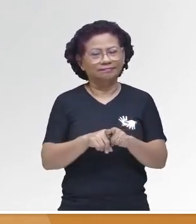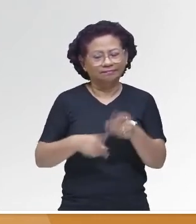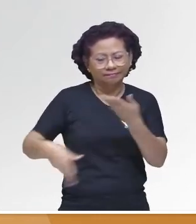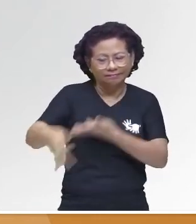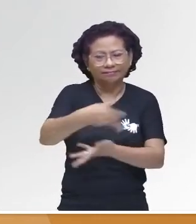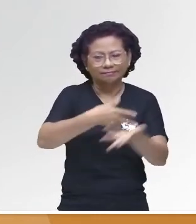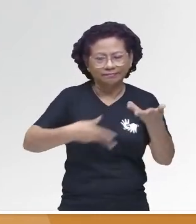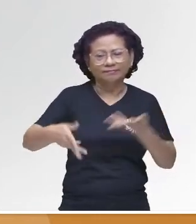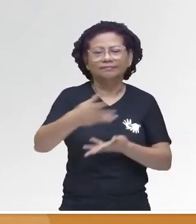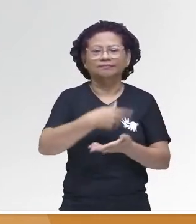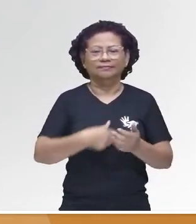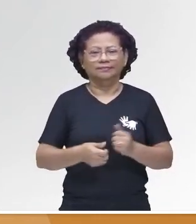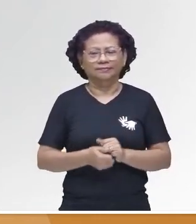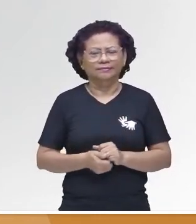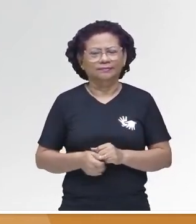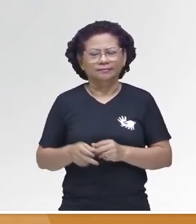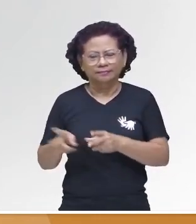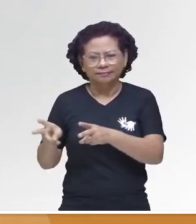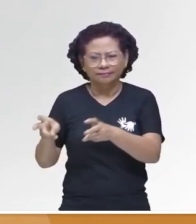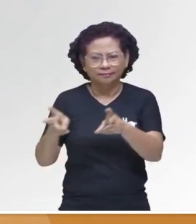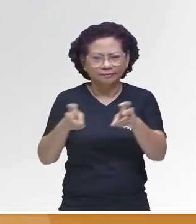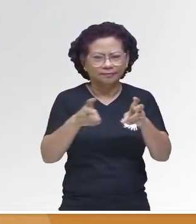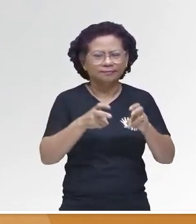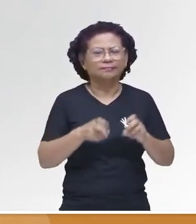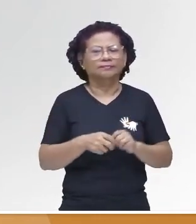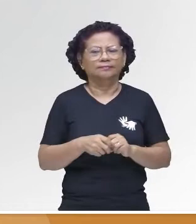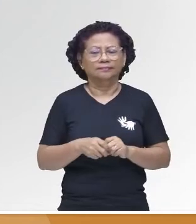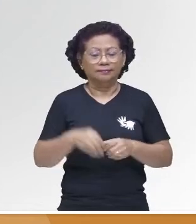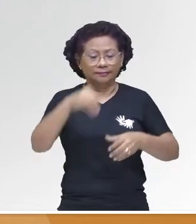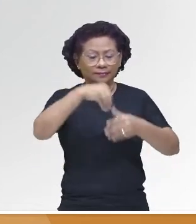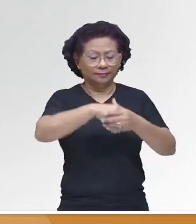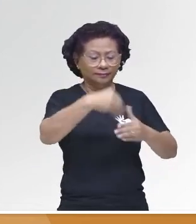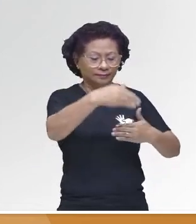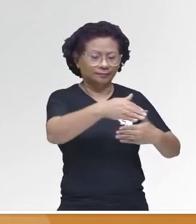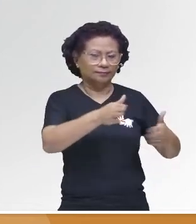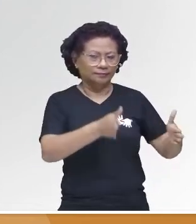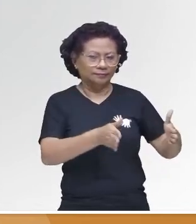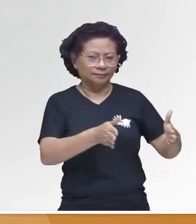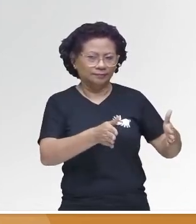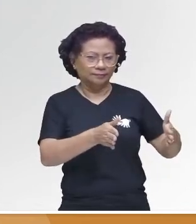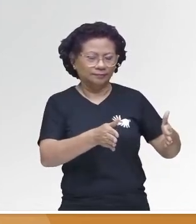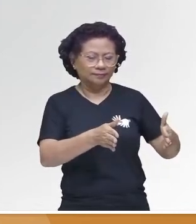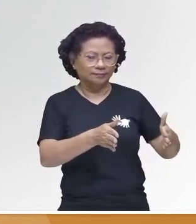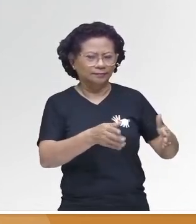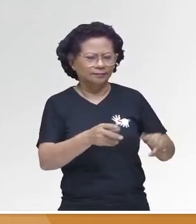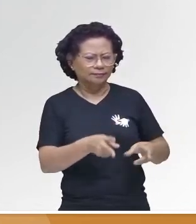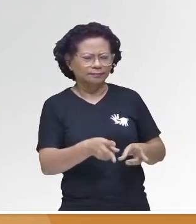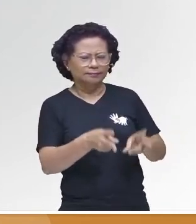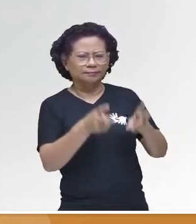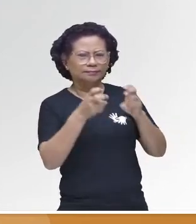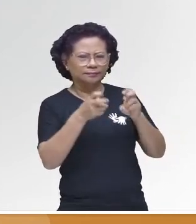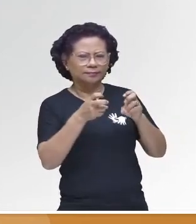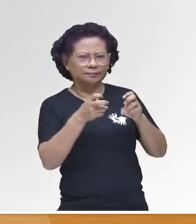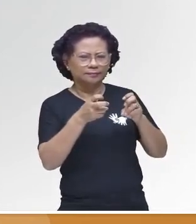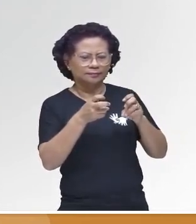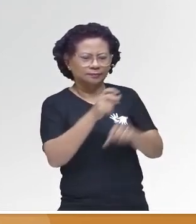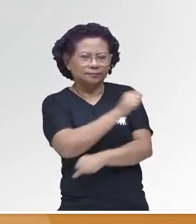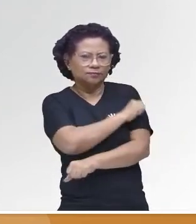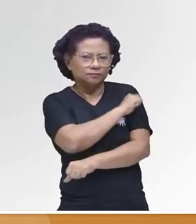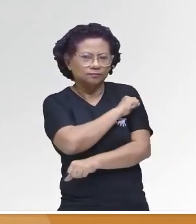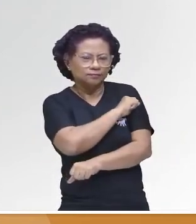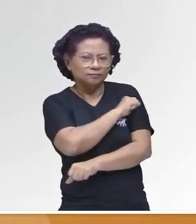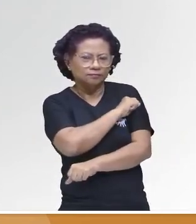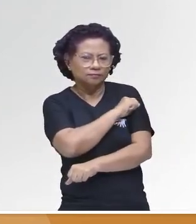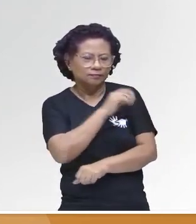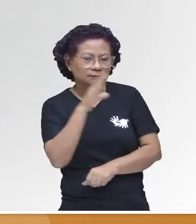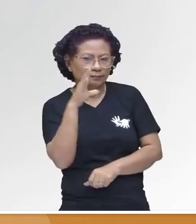cotidiano. Observem dentro da sala dos senhores quantas pessoas têm um desenvolvimento, falam mais do que outro, outros